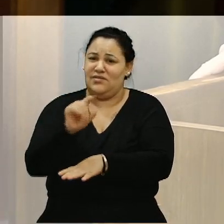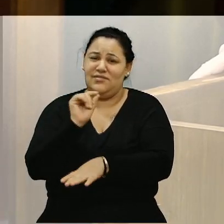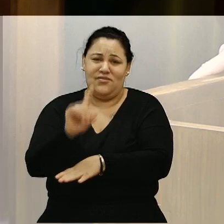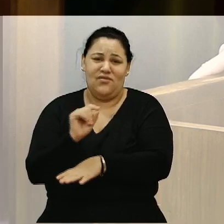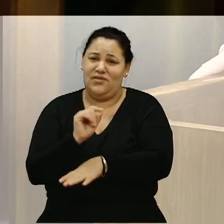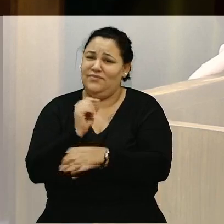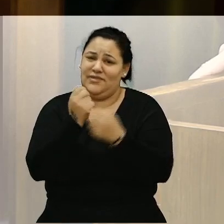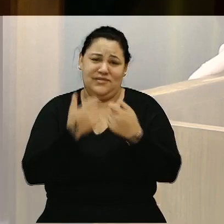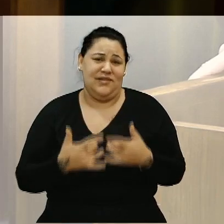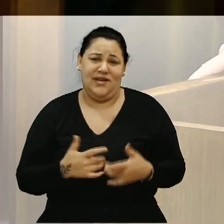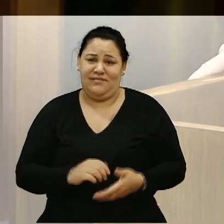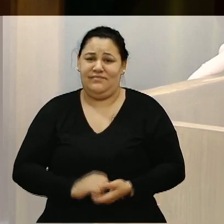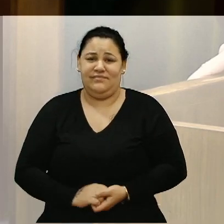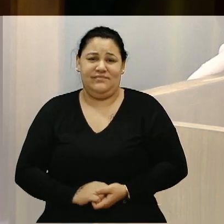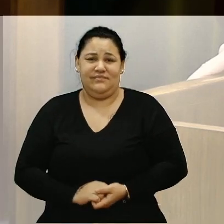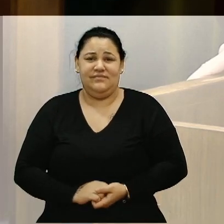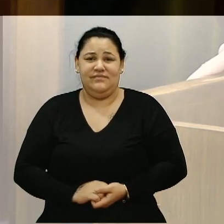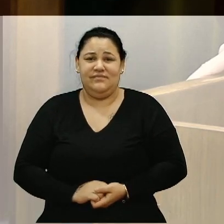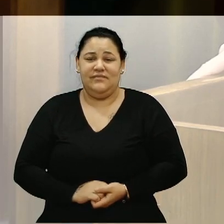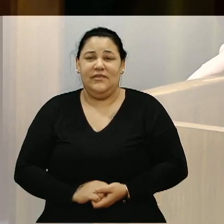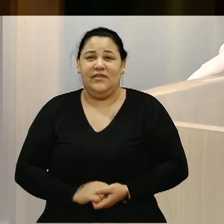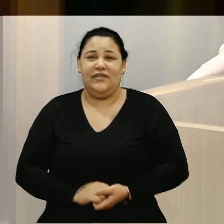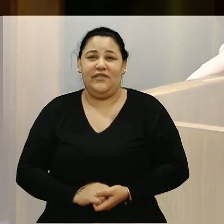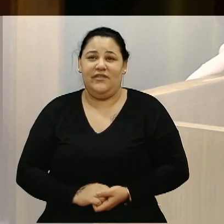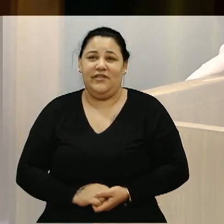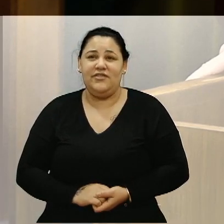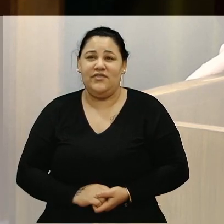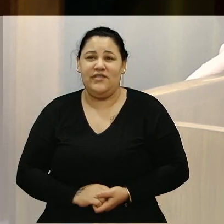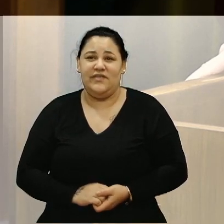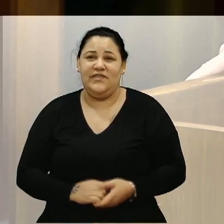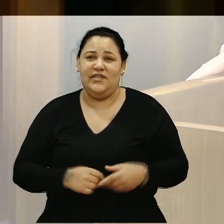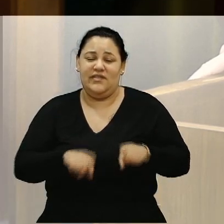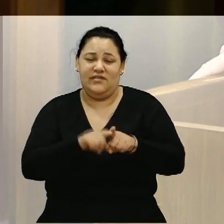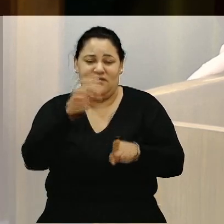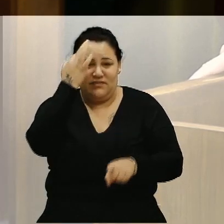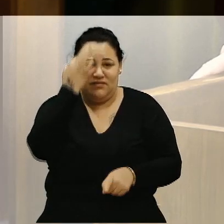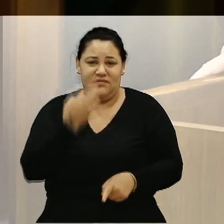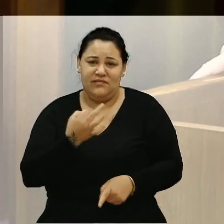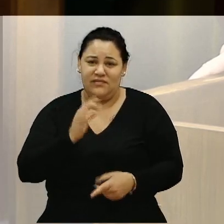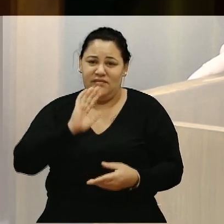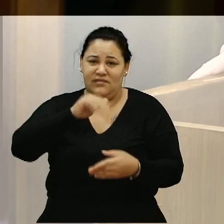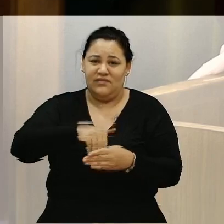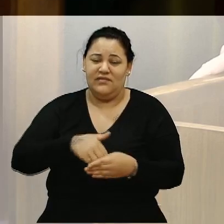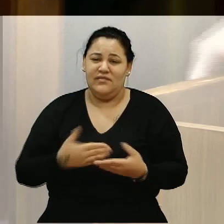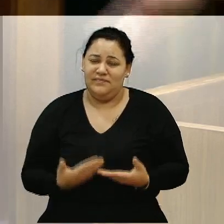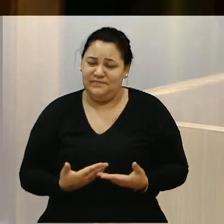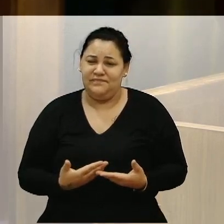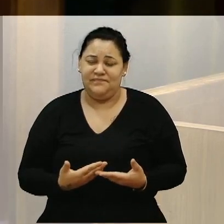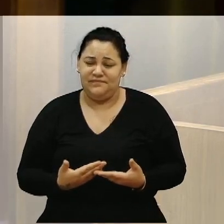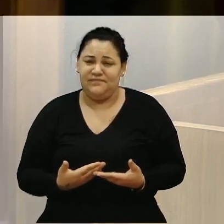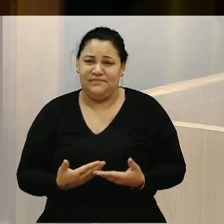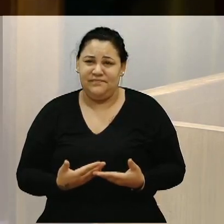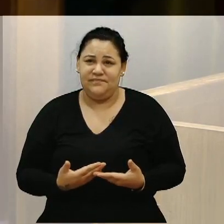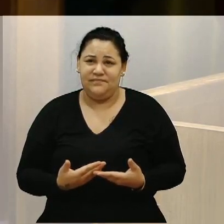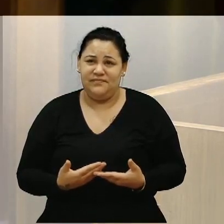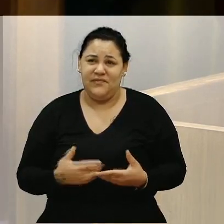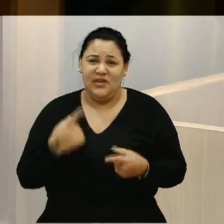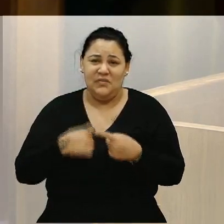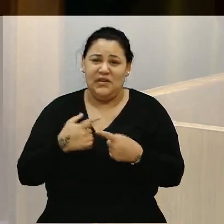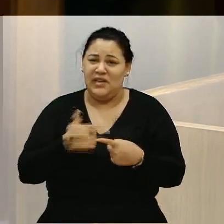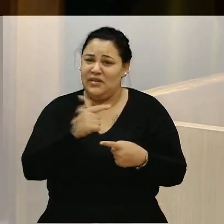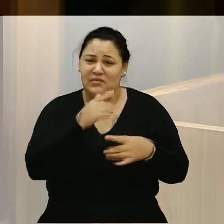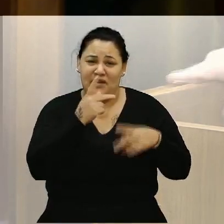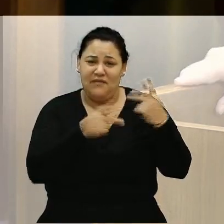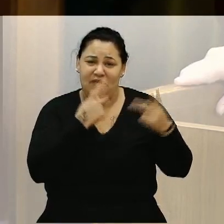justificação. Entendo dessa forma. Quando não se tem argumentos, se puxa a coisa lá do baú que